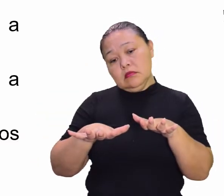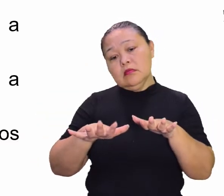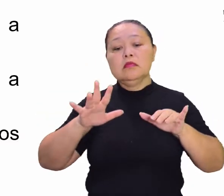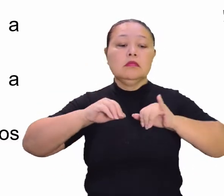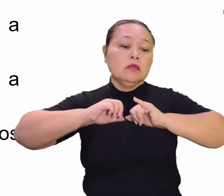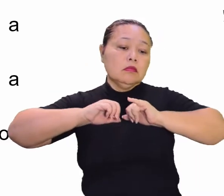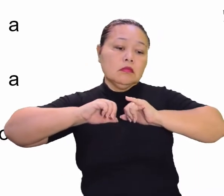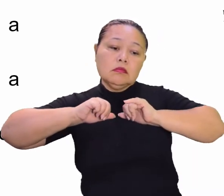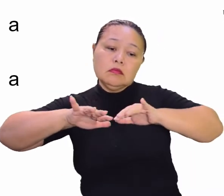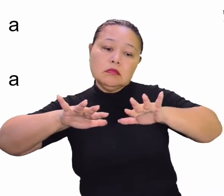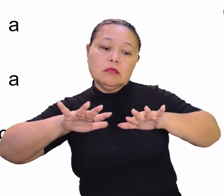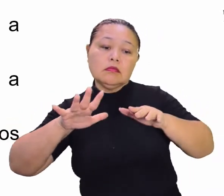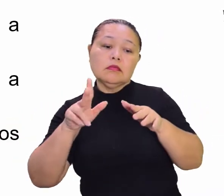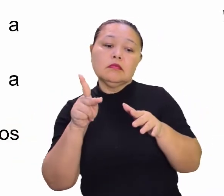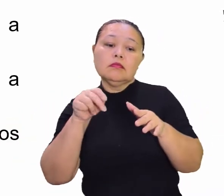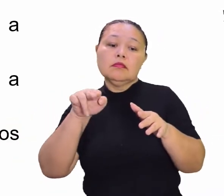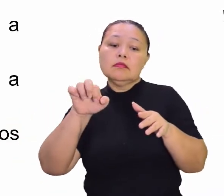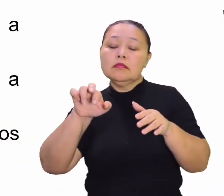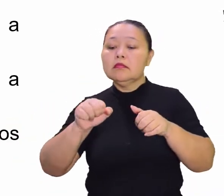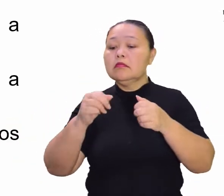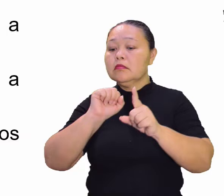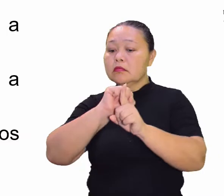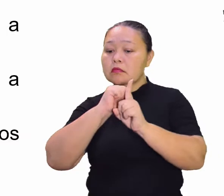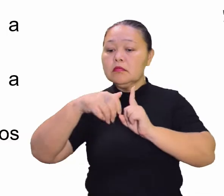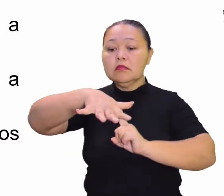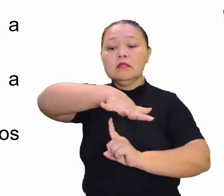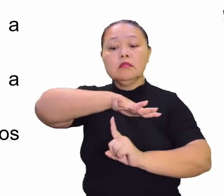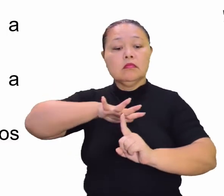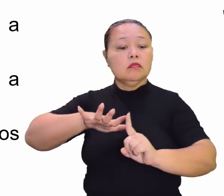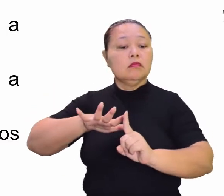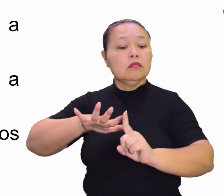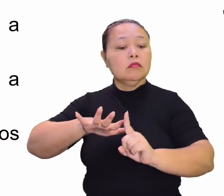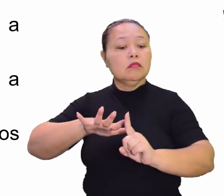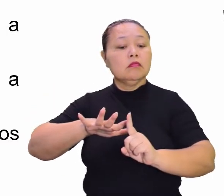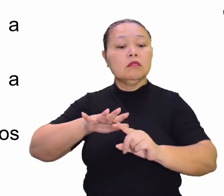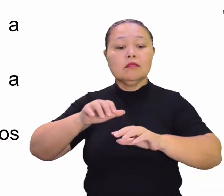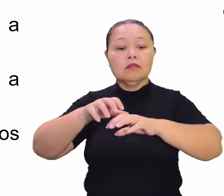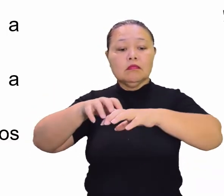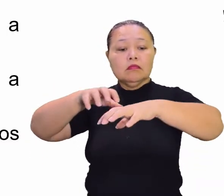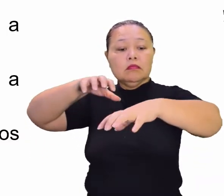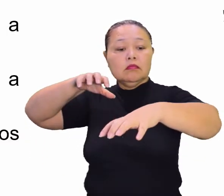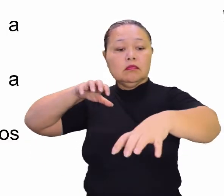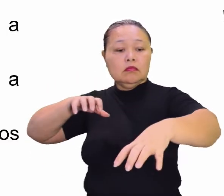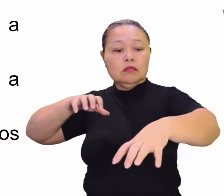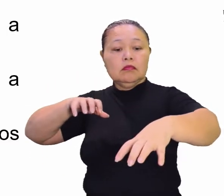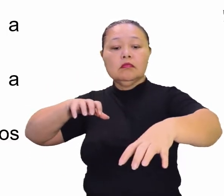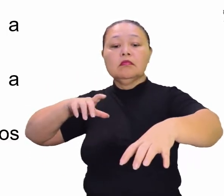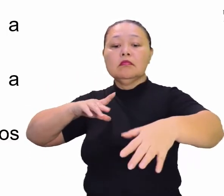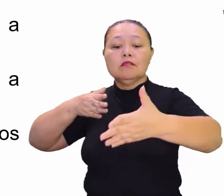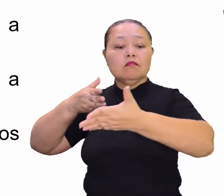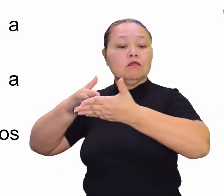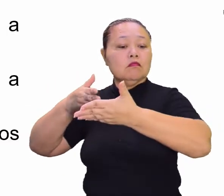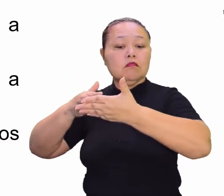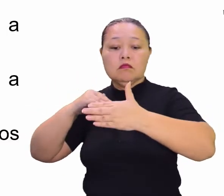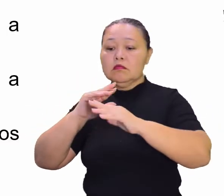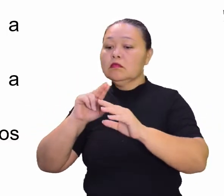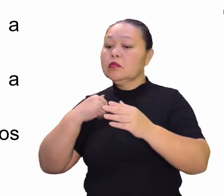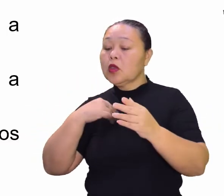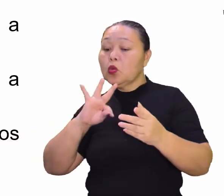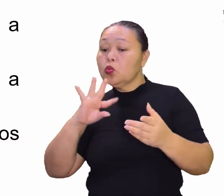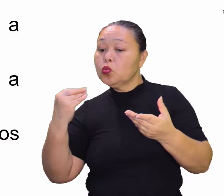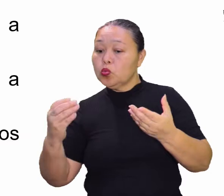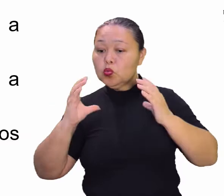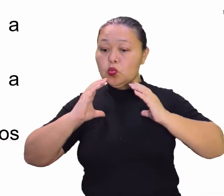Estagnacionista, que disseminava pauperização social. Segregacionista, que impedia a universalização